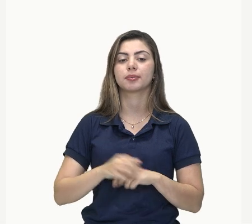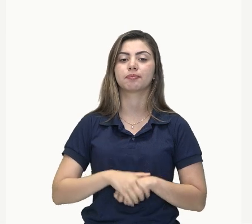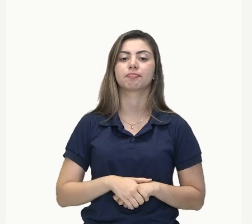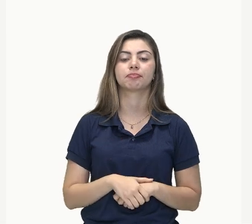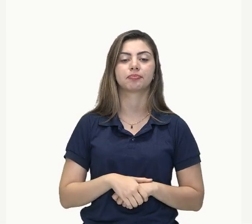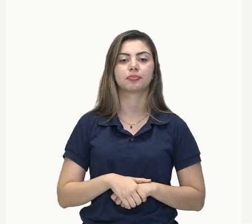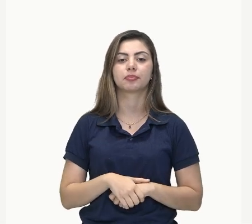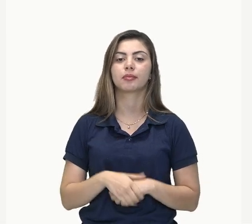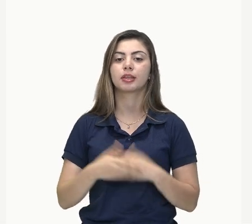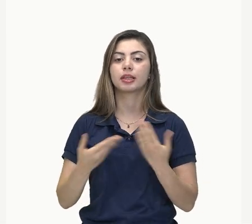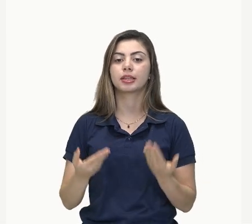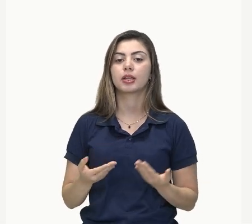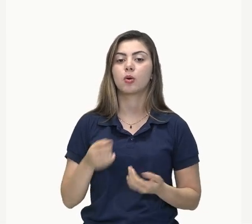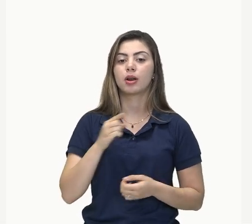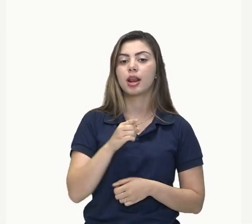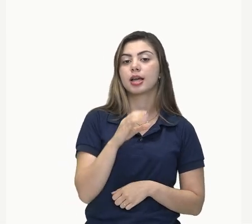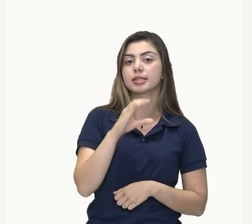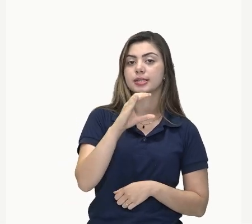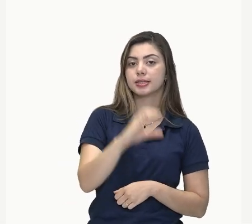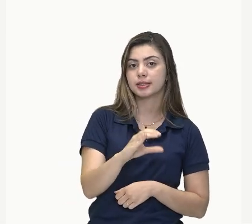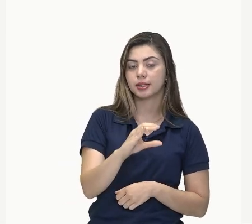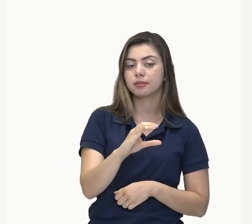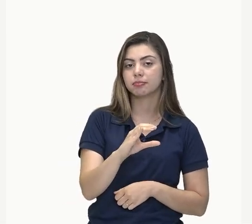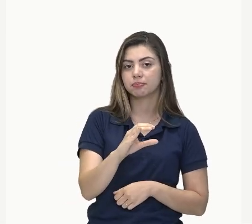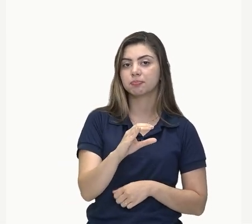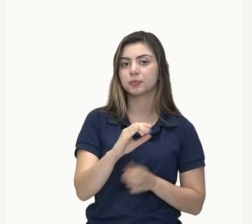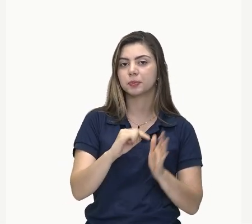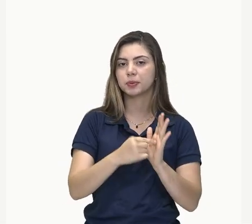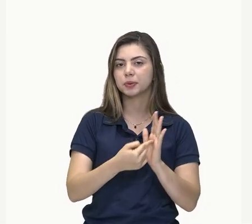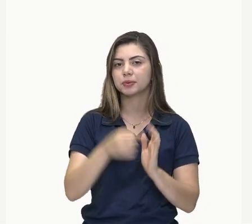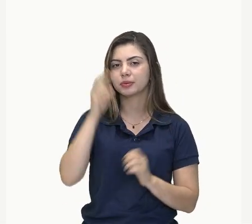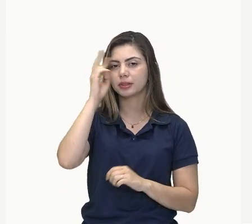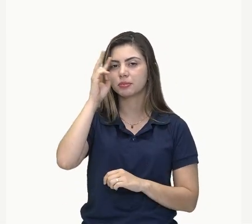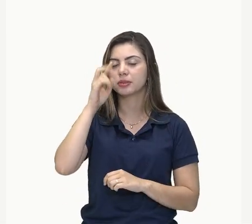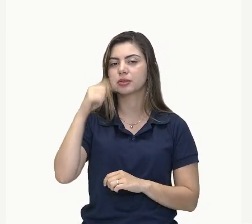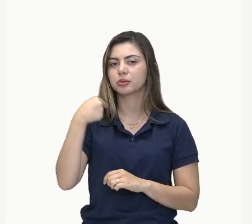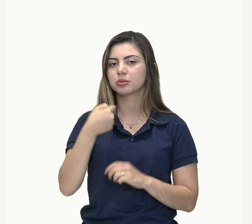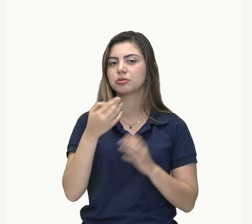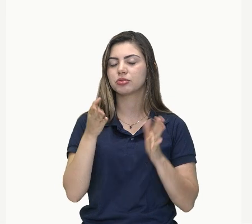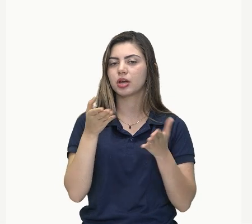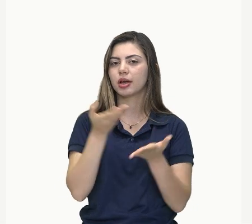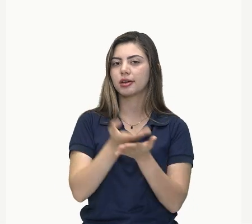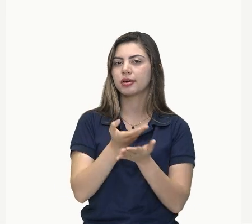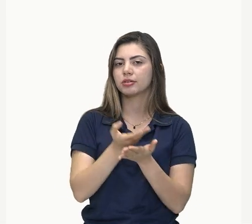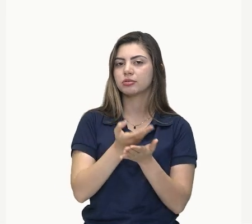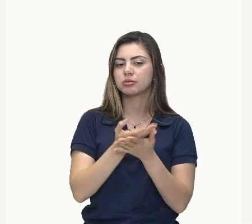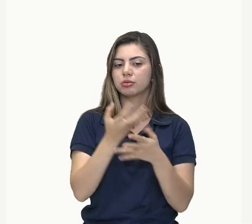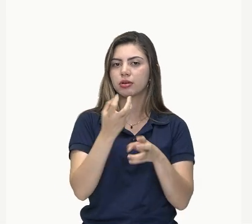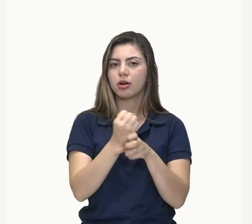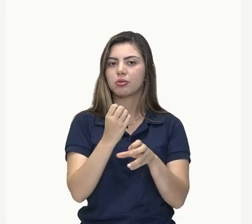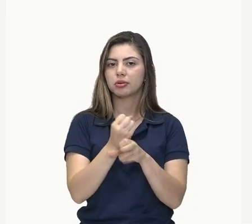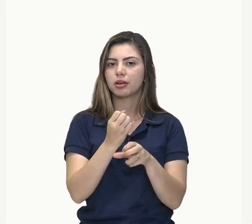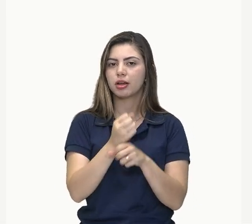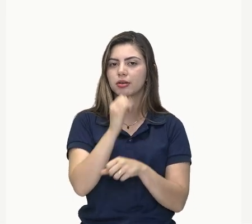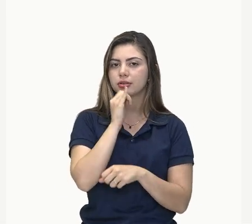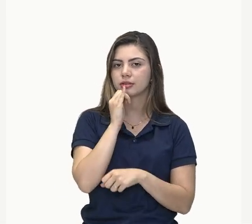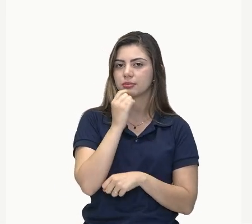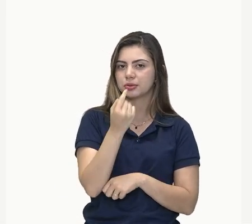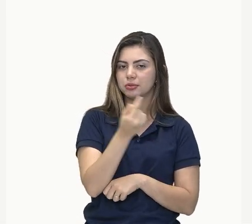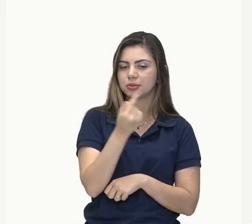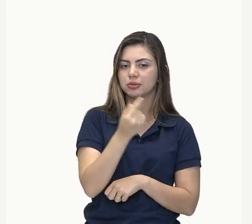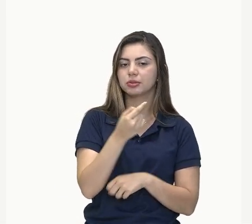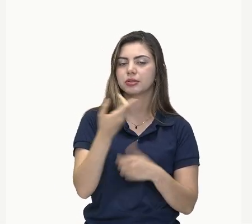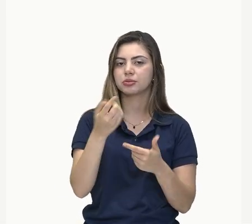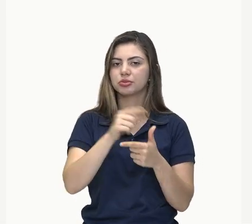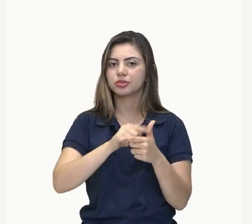pegar aí o valor de C, que a gente calculou inclusive lá no nosso primeiro exemplo, né, e dividir pelo valor de A,